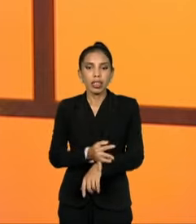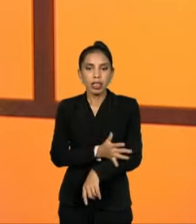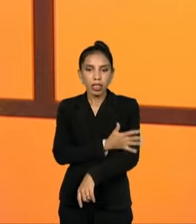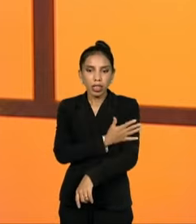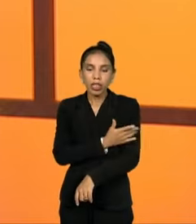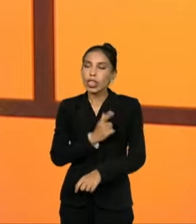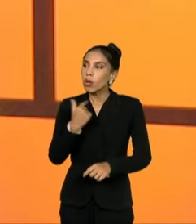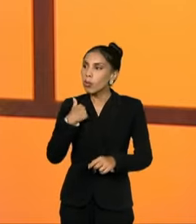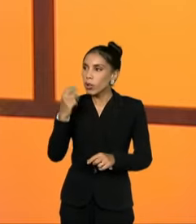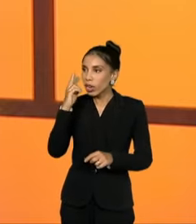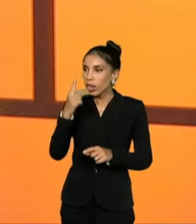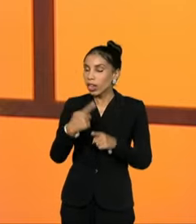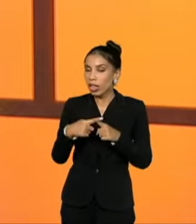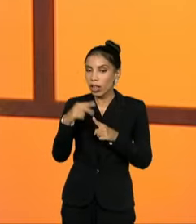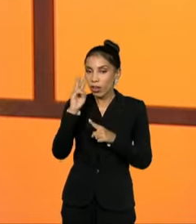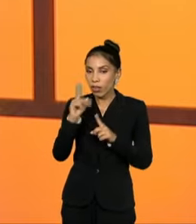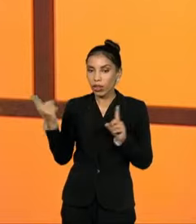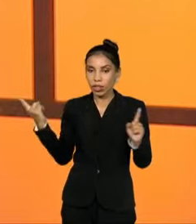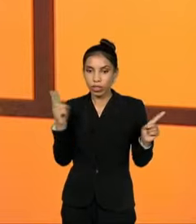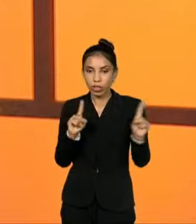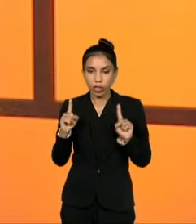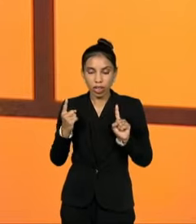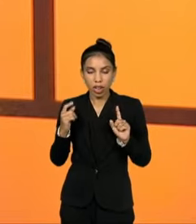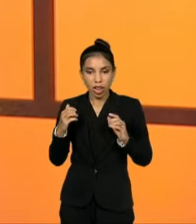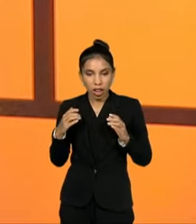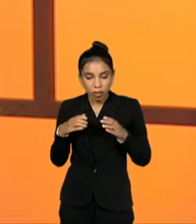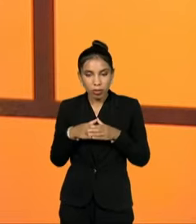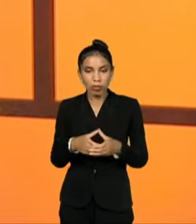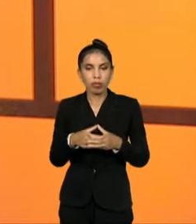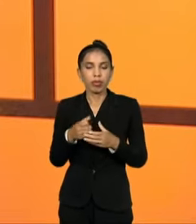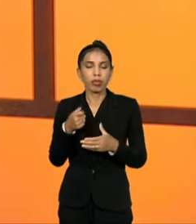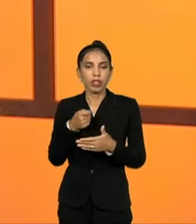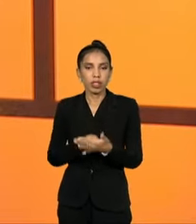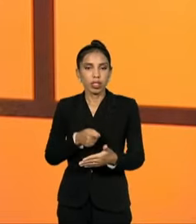companheiras de luta dela e